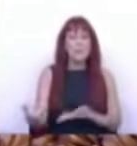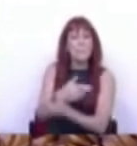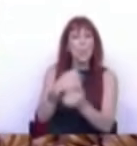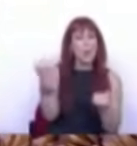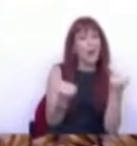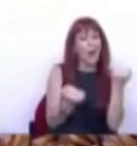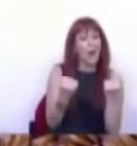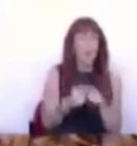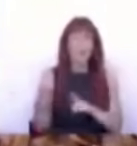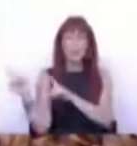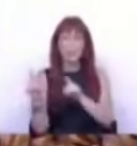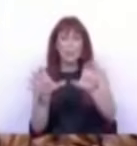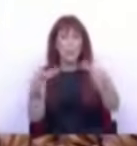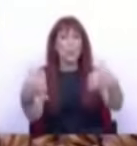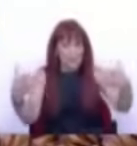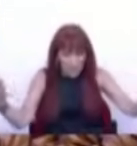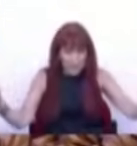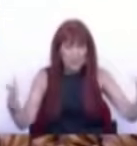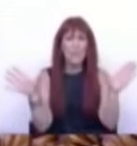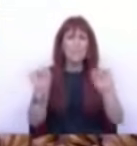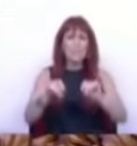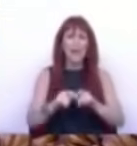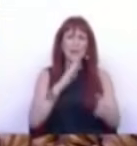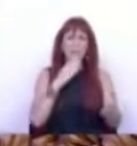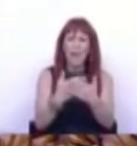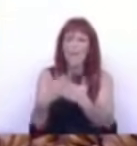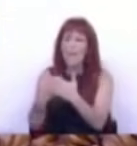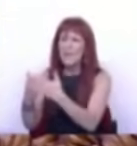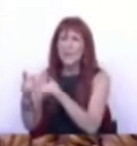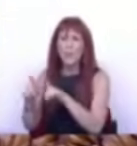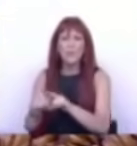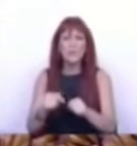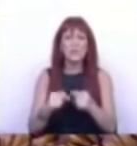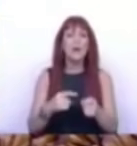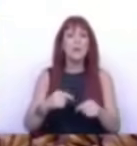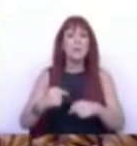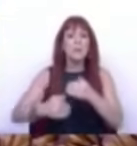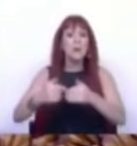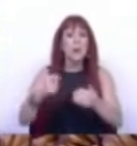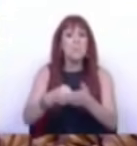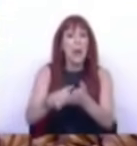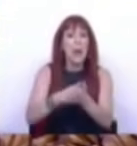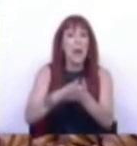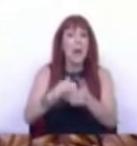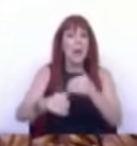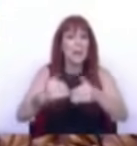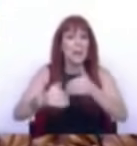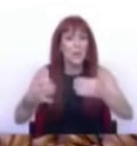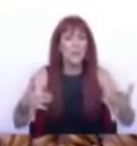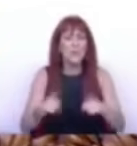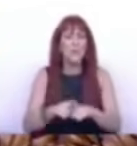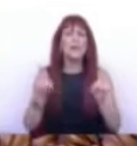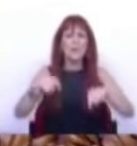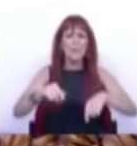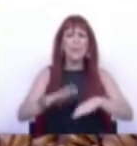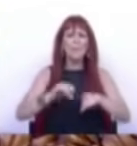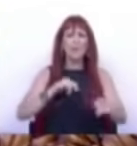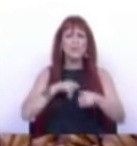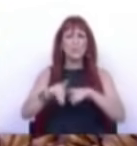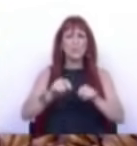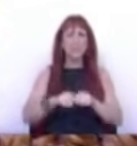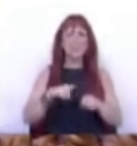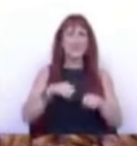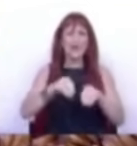veículos e transportes coletivos com mais oferta e, tendencial partilha de veículos. E passa também por uma política